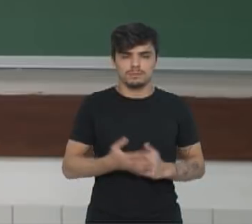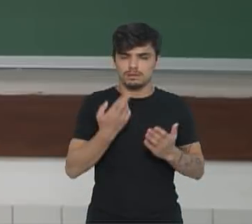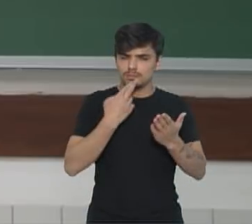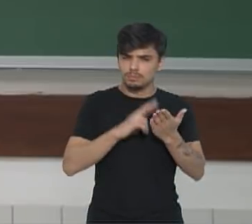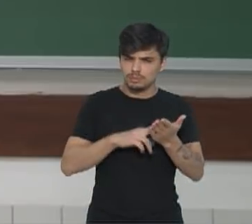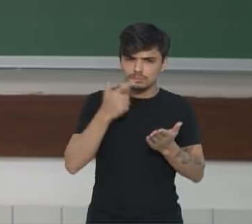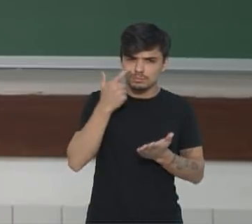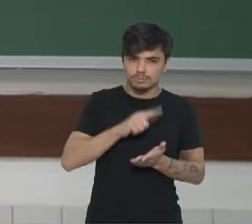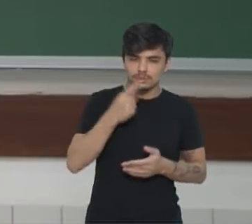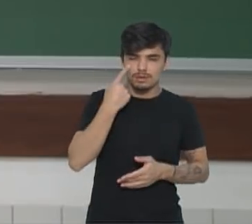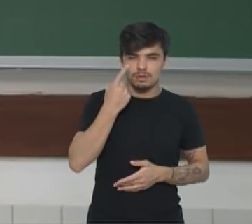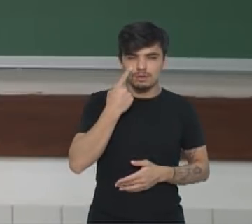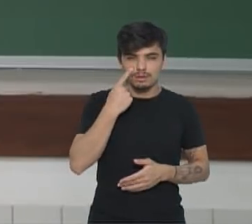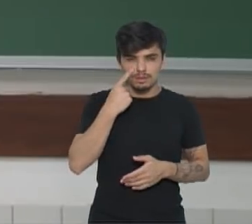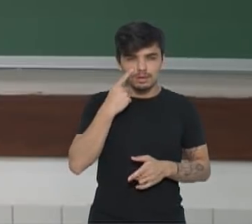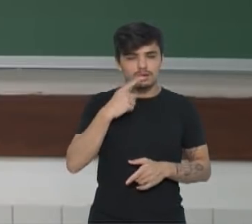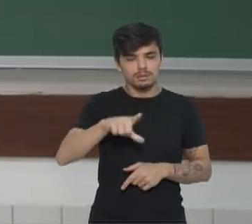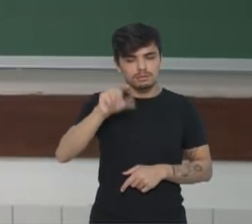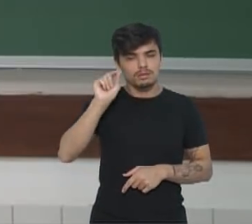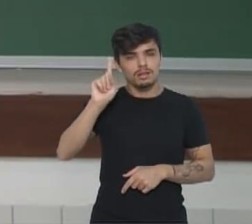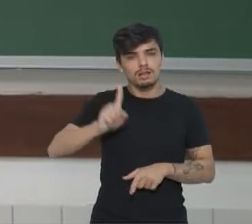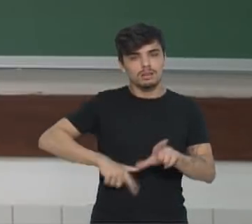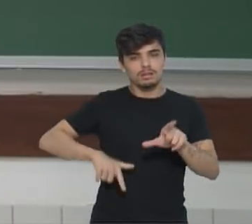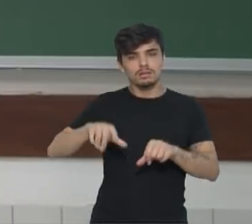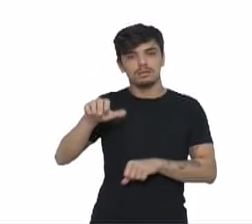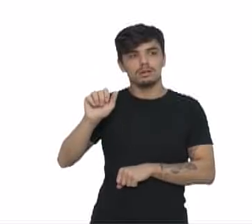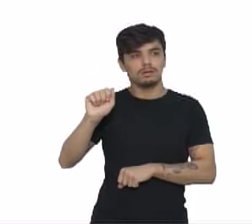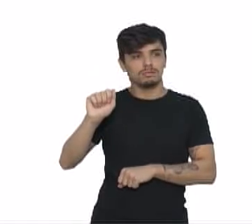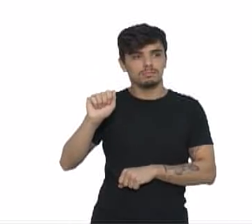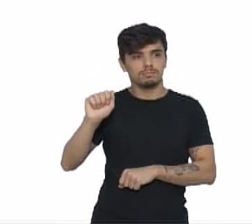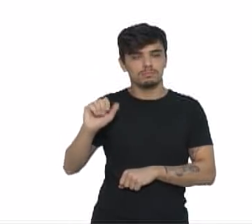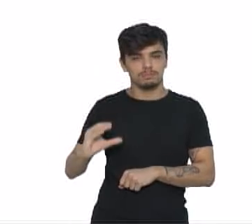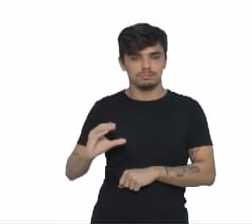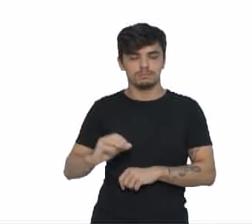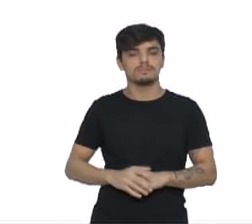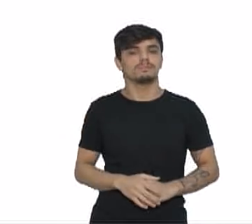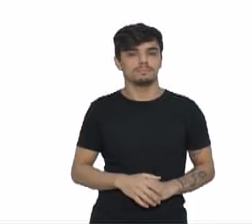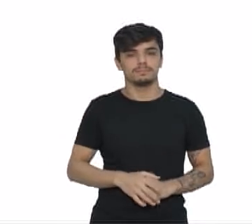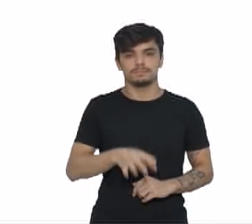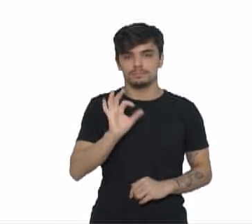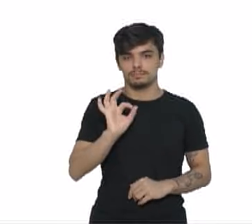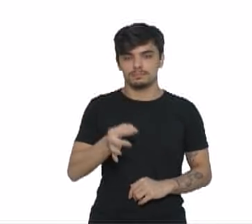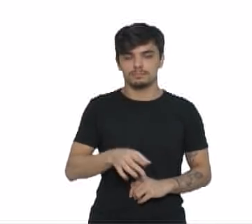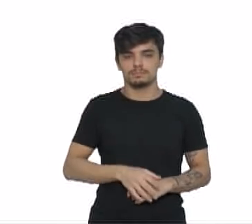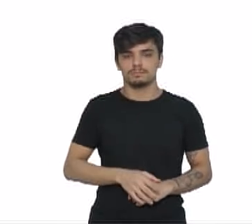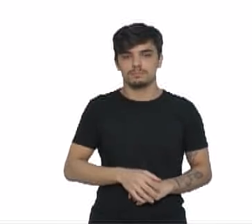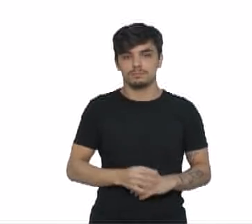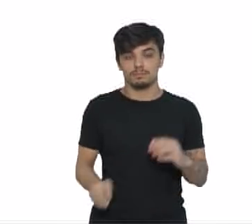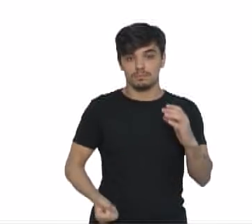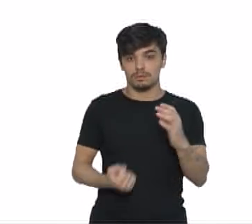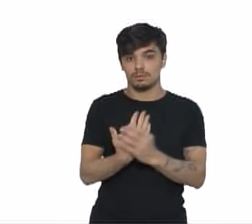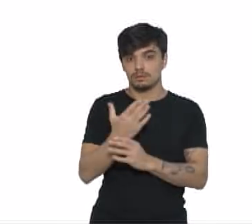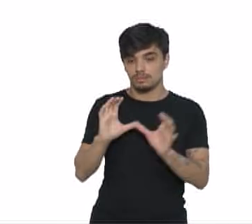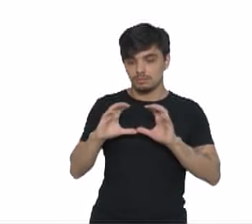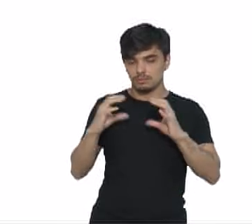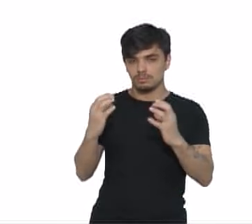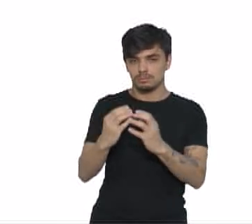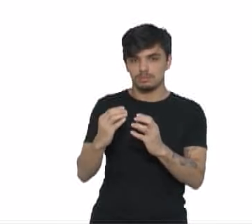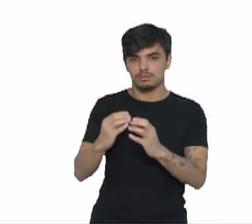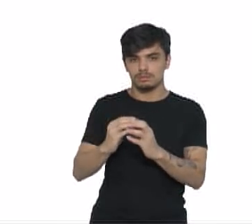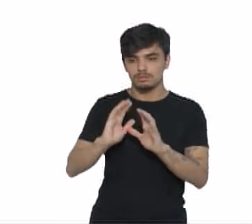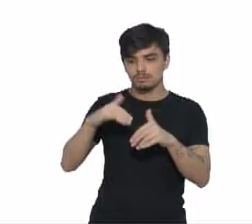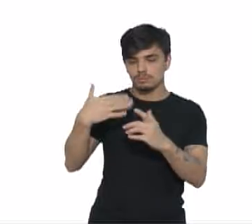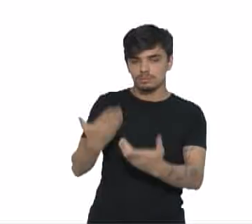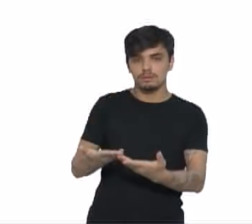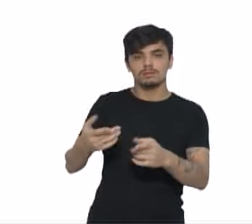Respondido, meus alunos, a alternativa para esse exercício, então, é justamente a letra C, pela criação do Comitê de Salvação Pública